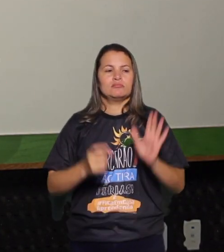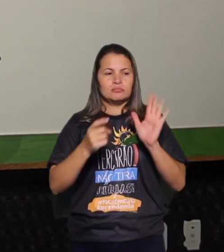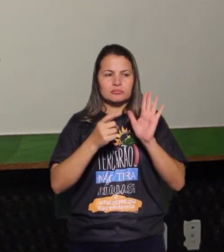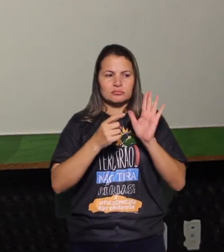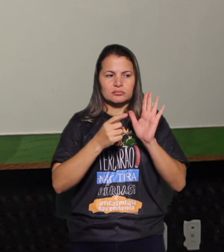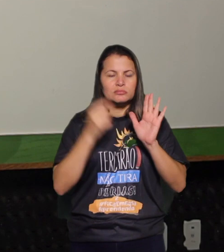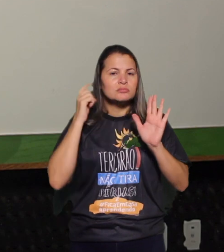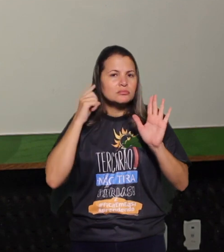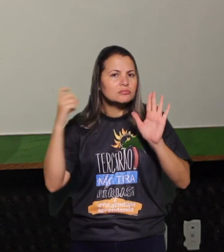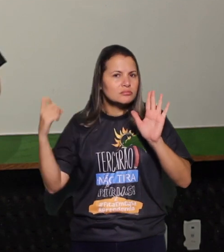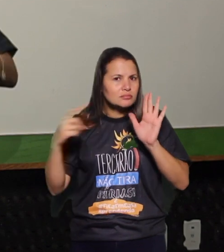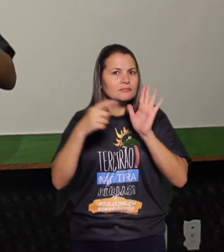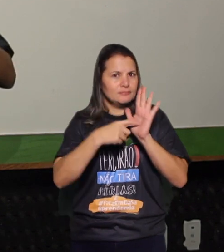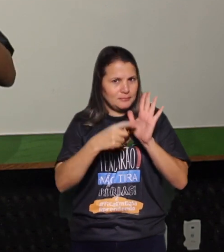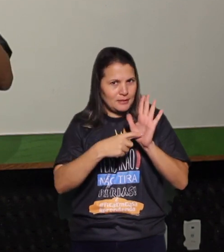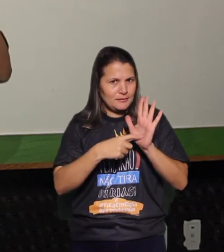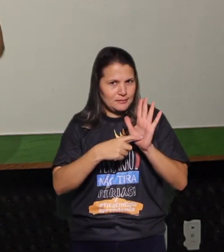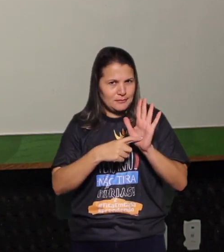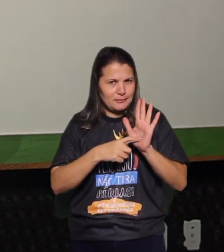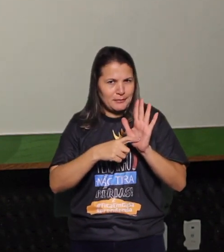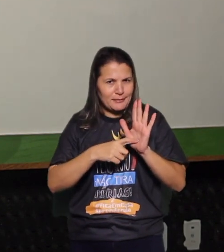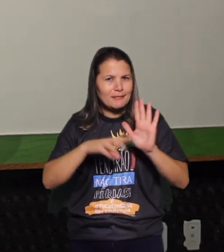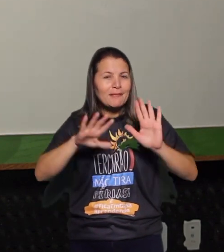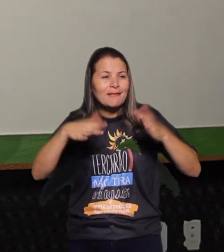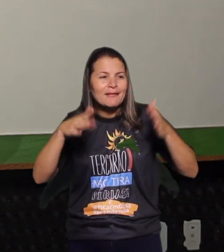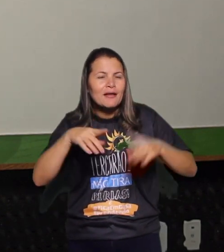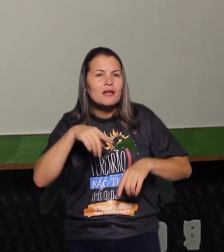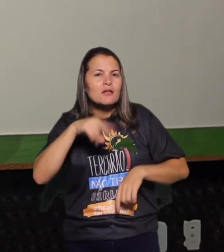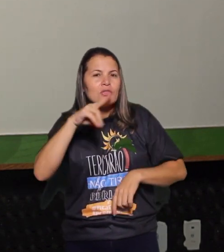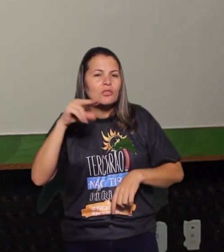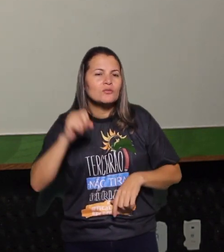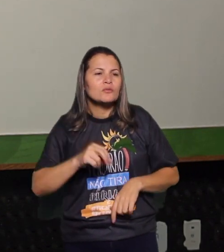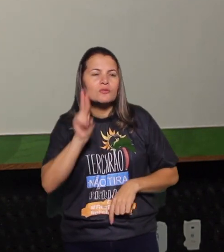Onomatopeia. Quem nunca fez assim, ó?